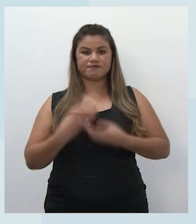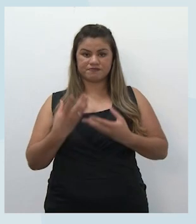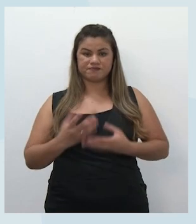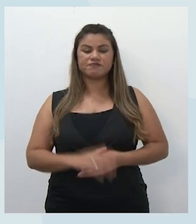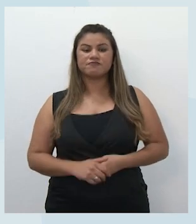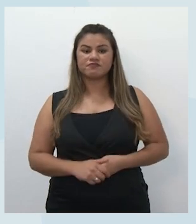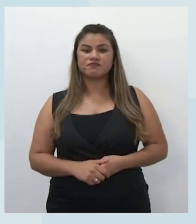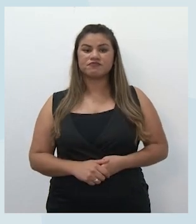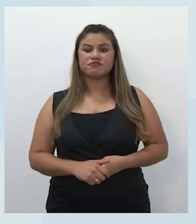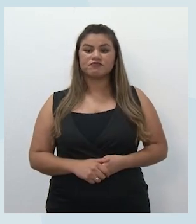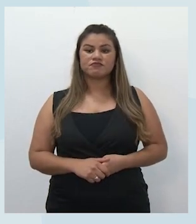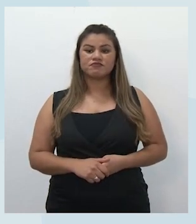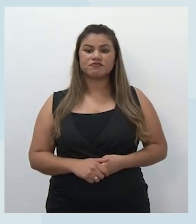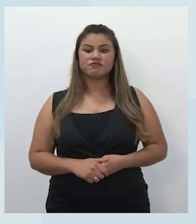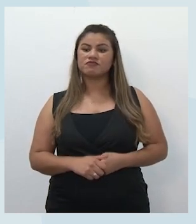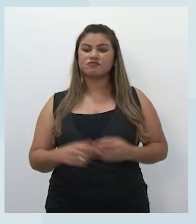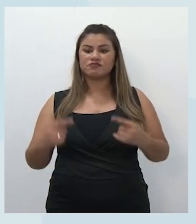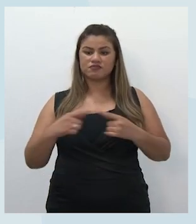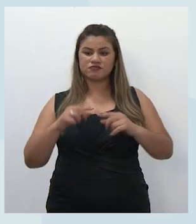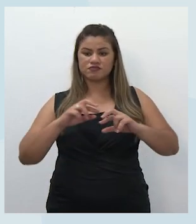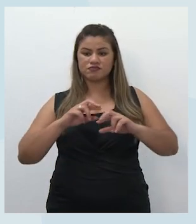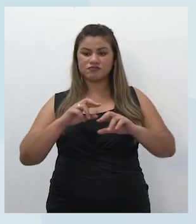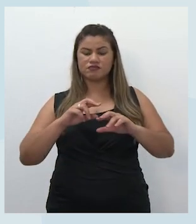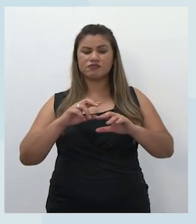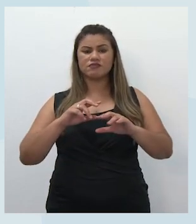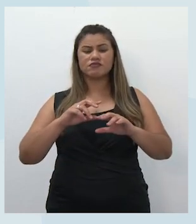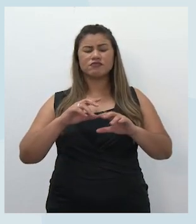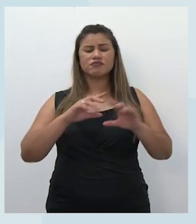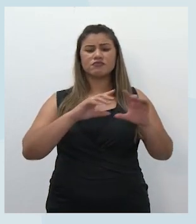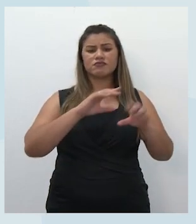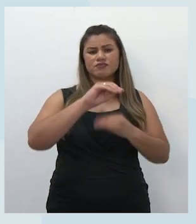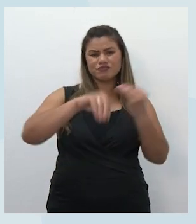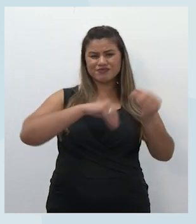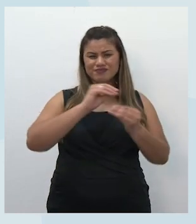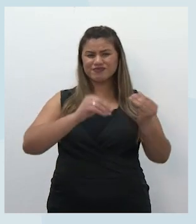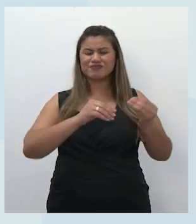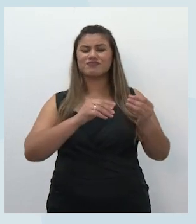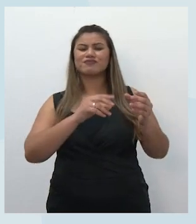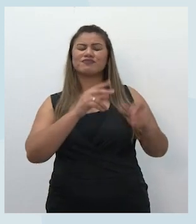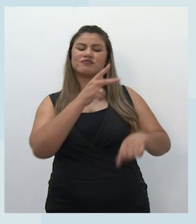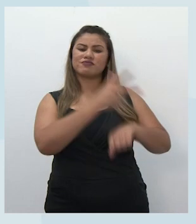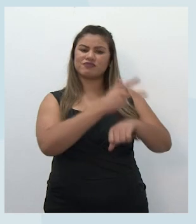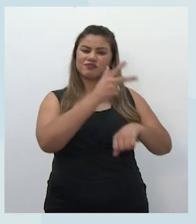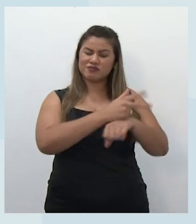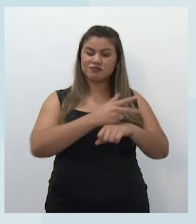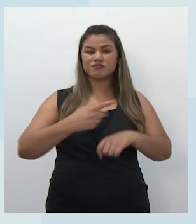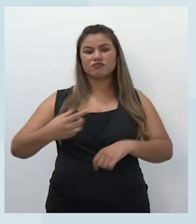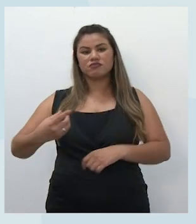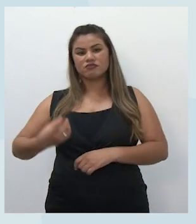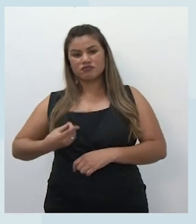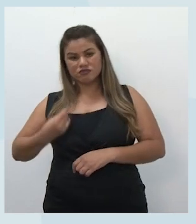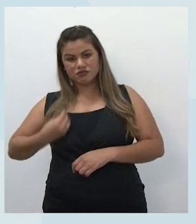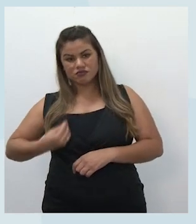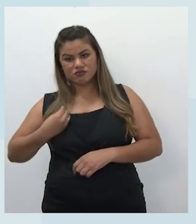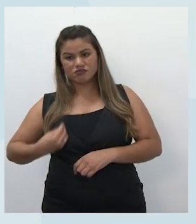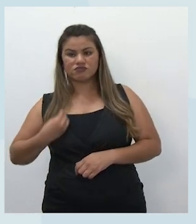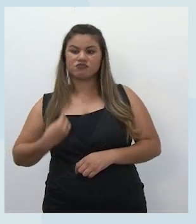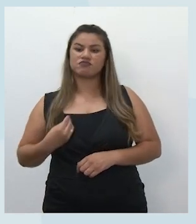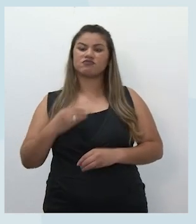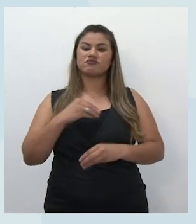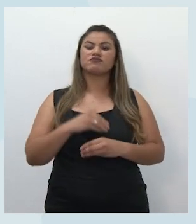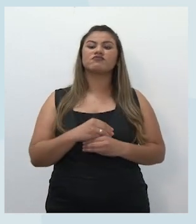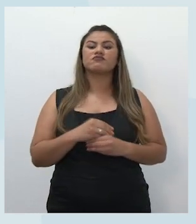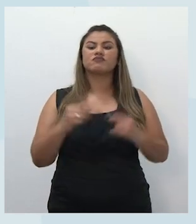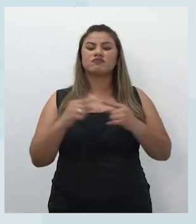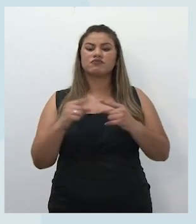a hibridização dos papéis nesse contexto, de leitor-autor e produtor-consumidor, já explorada